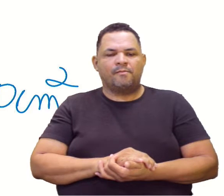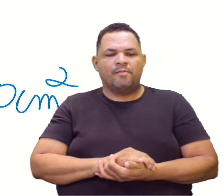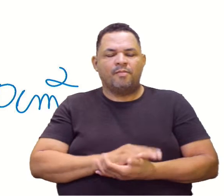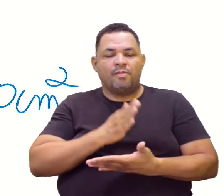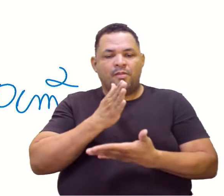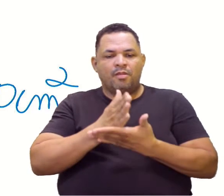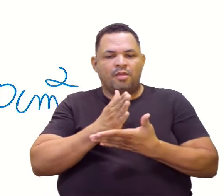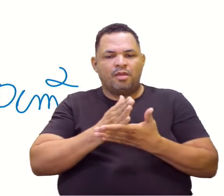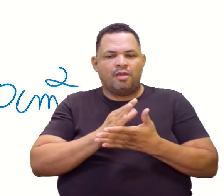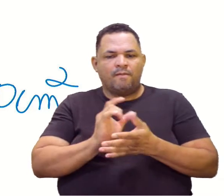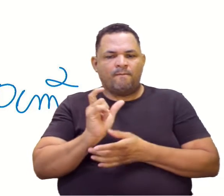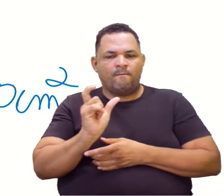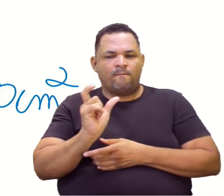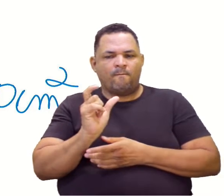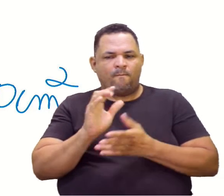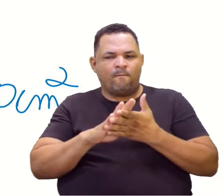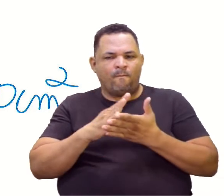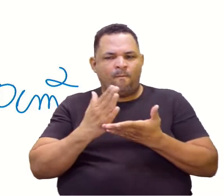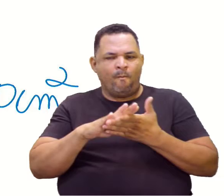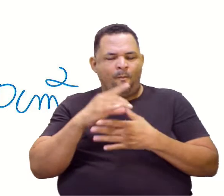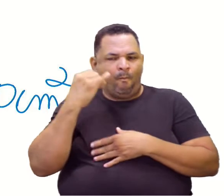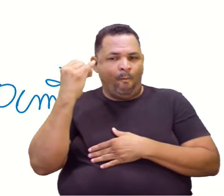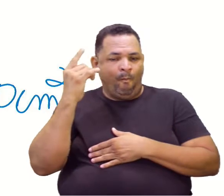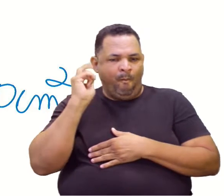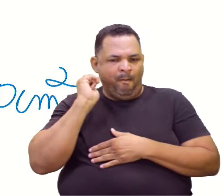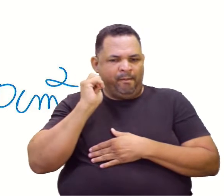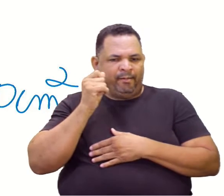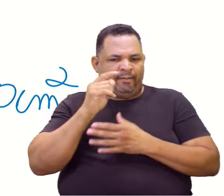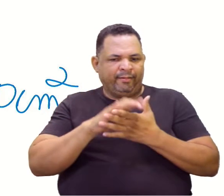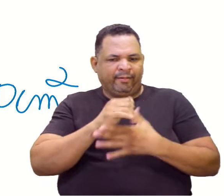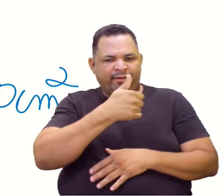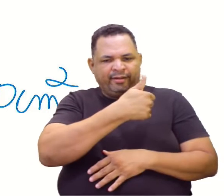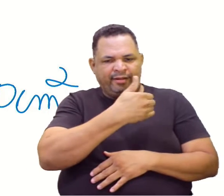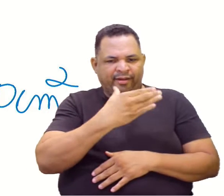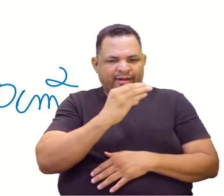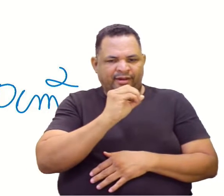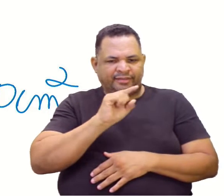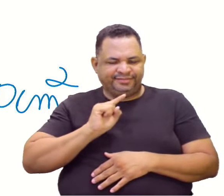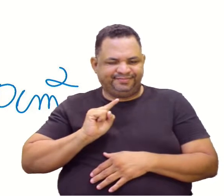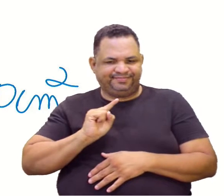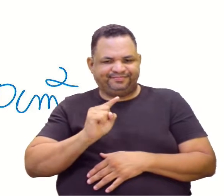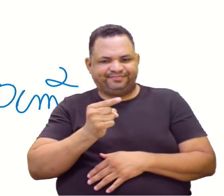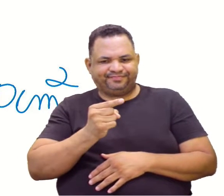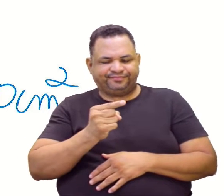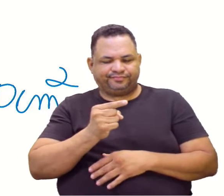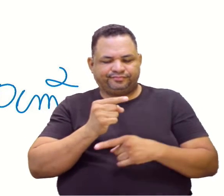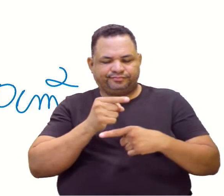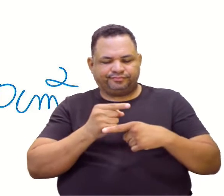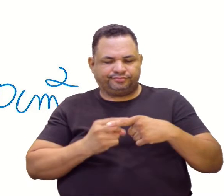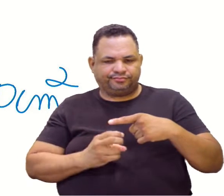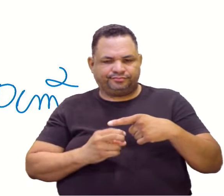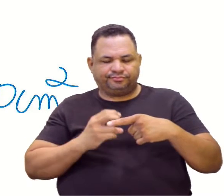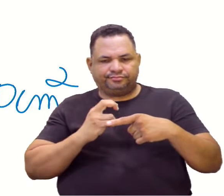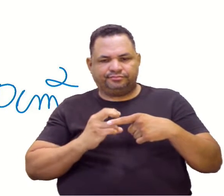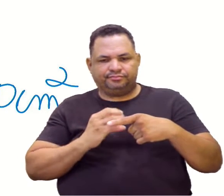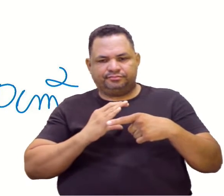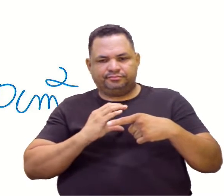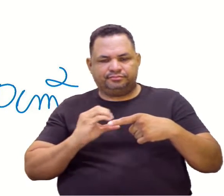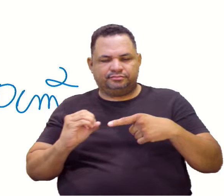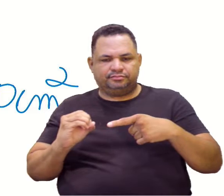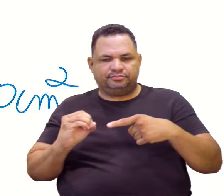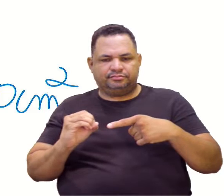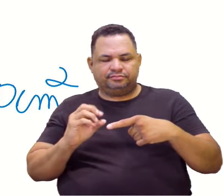então ele quer a metade. E essas palavrinhas mágicas vão longe, né? 100 mil dividido por 50, então é a